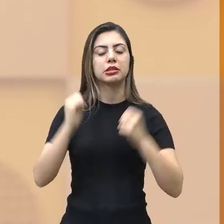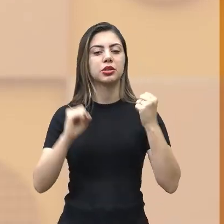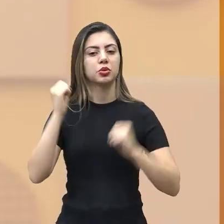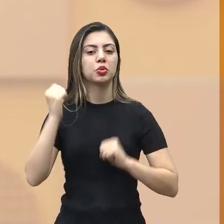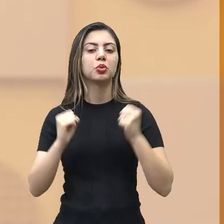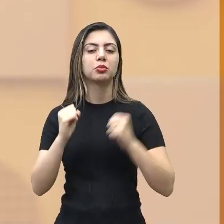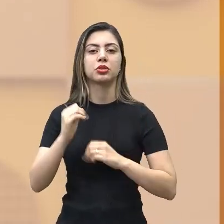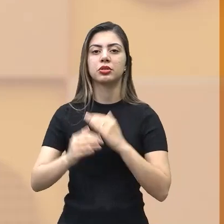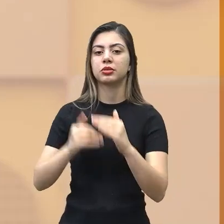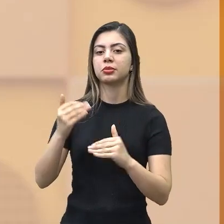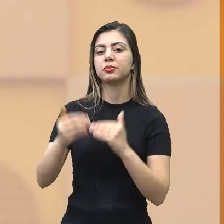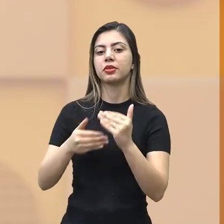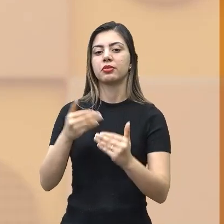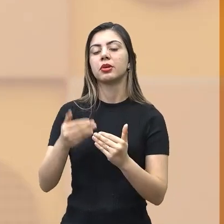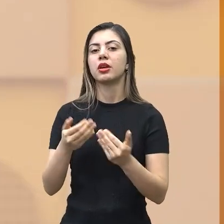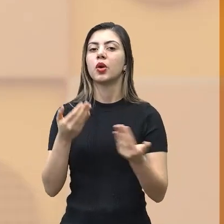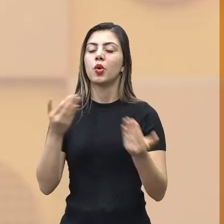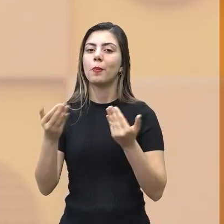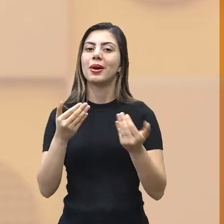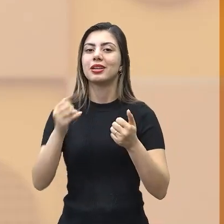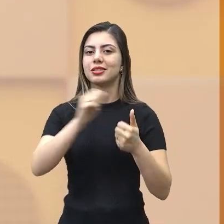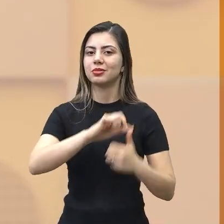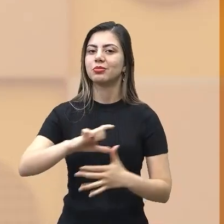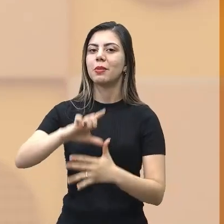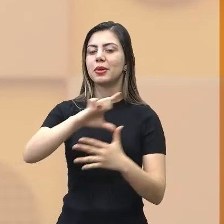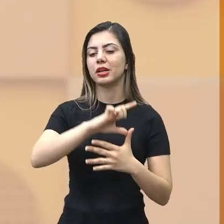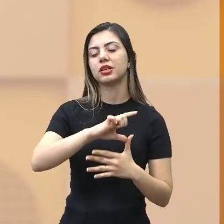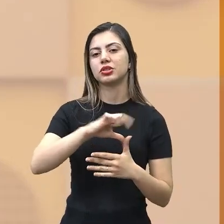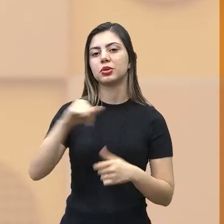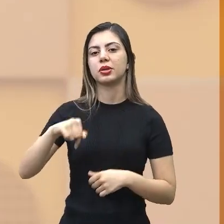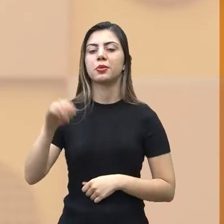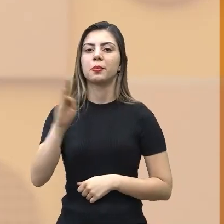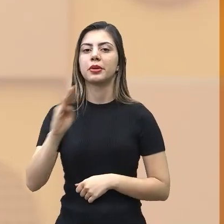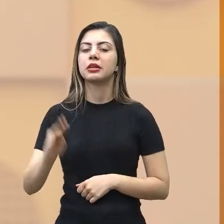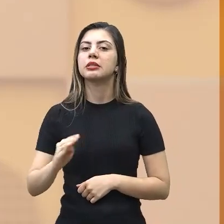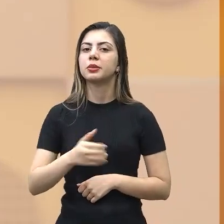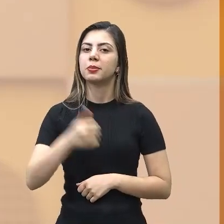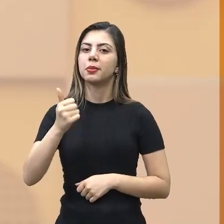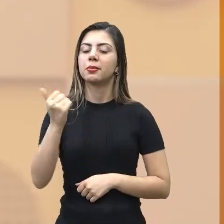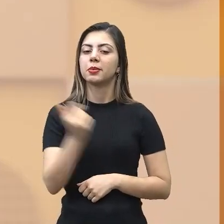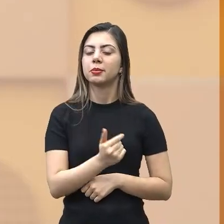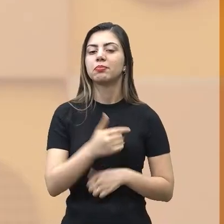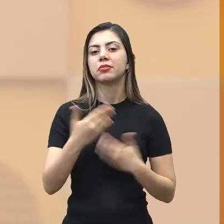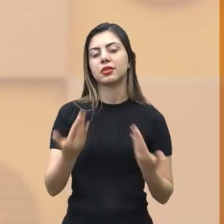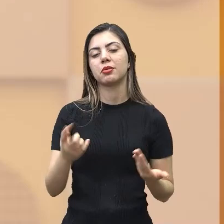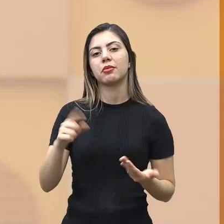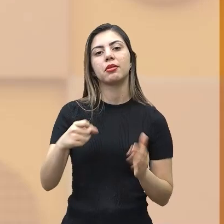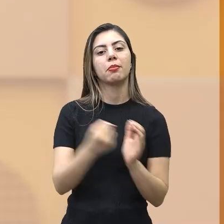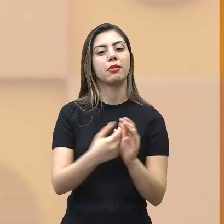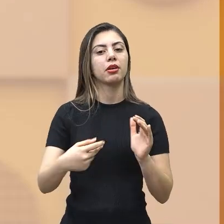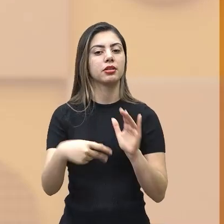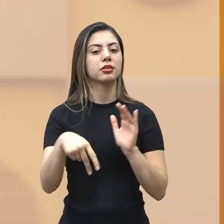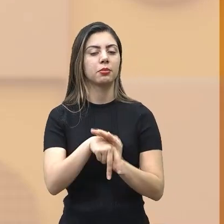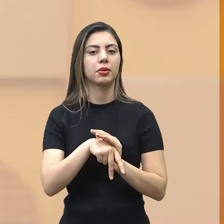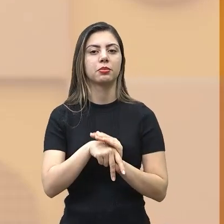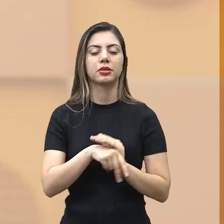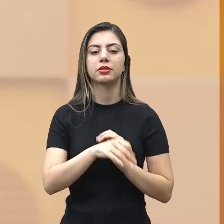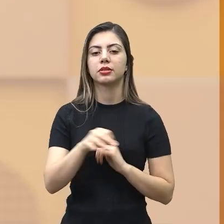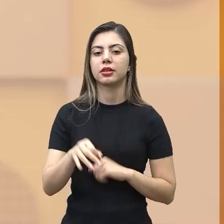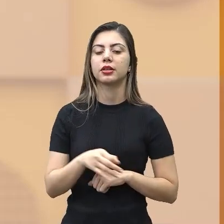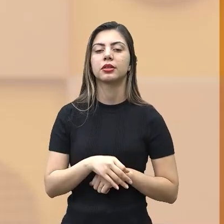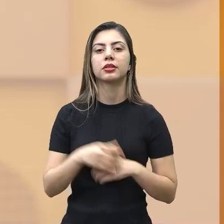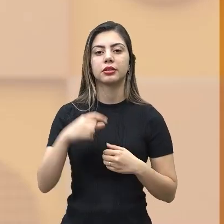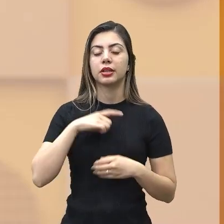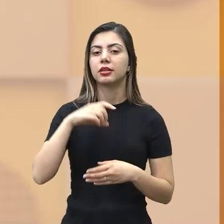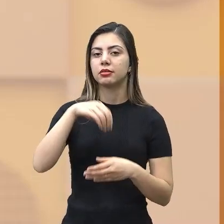desenvolvida do que os outros países da América Latina, né? Então tem essa a característica quando a gente vai separar uma coisa da outra, né, dentro do